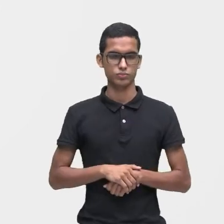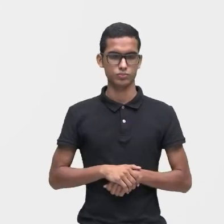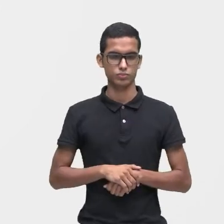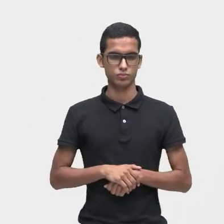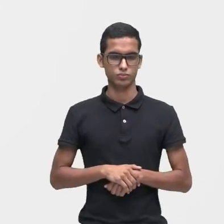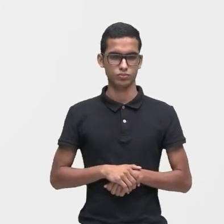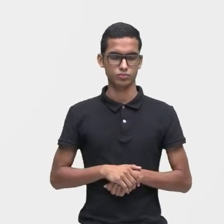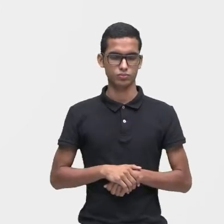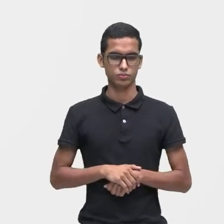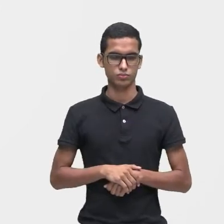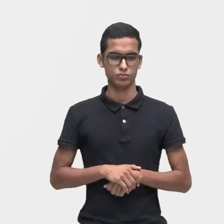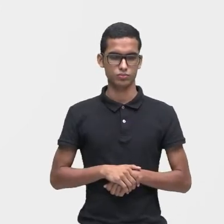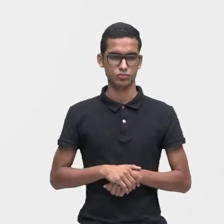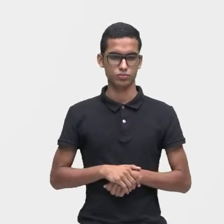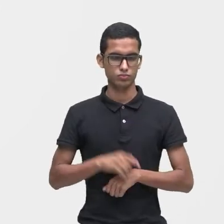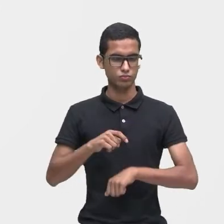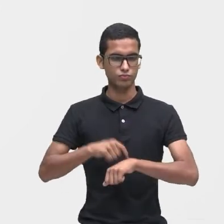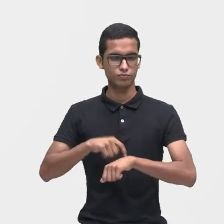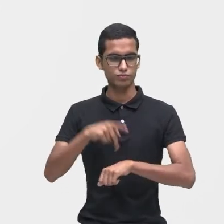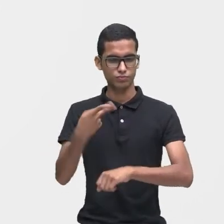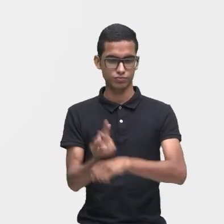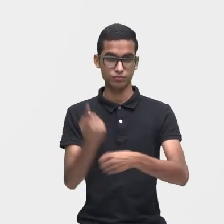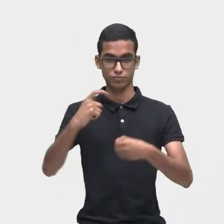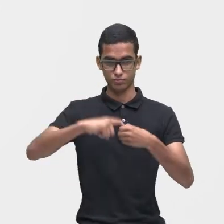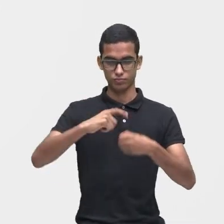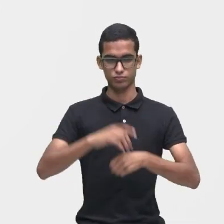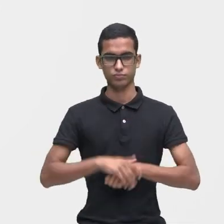Brasil. Um tempinho, daqui a pouco a gente volta.